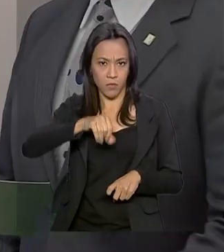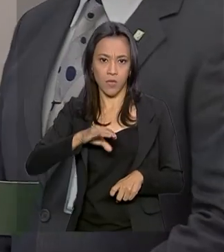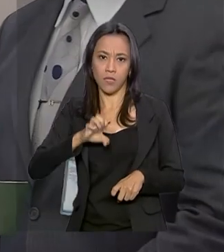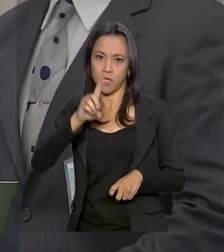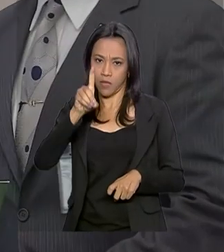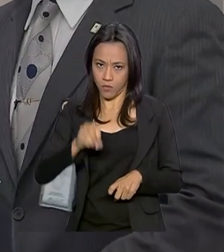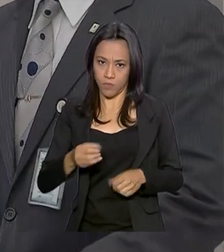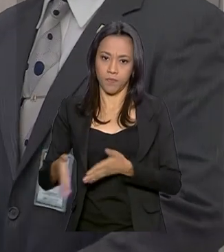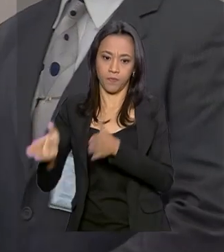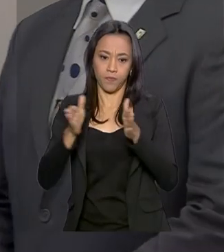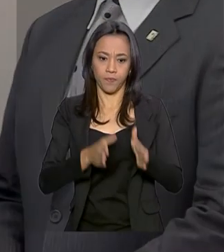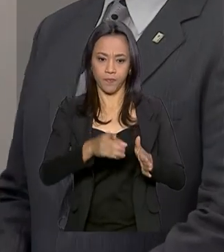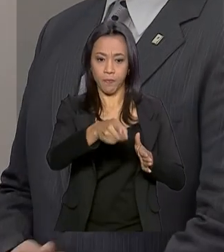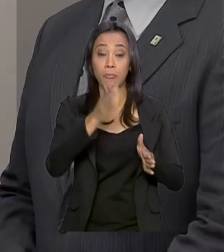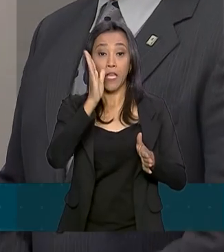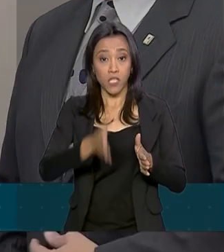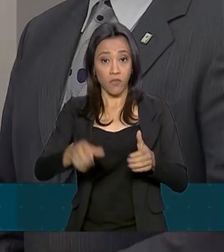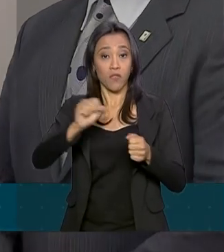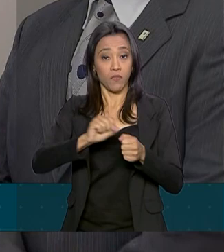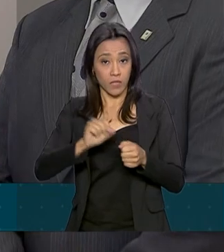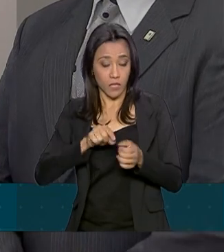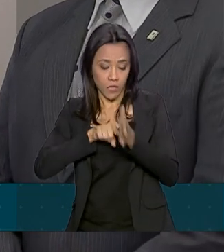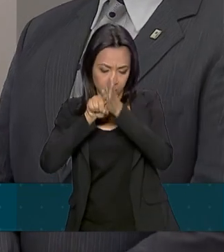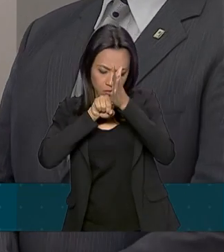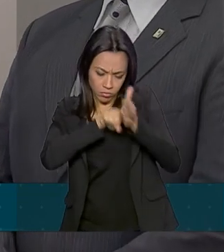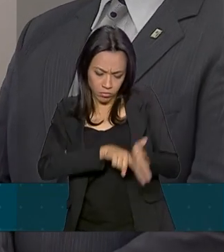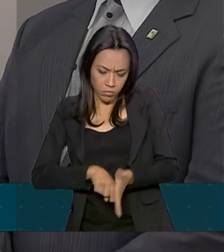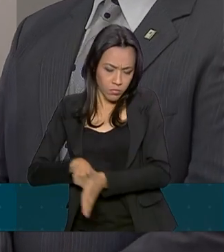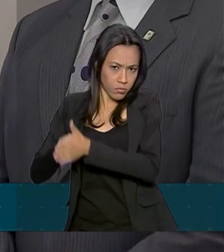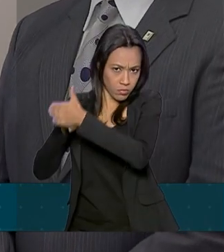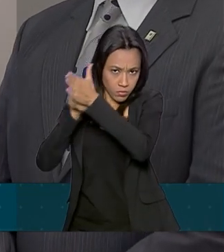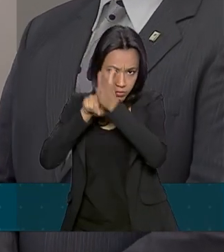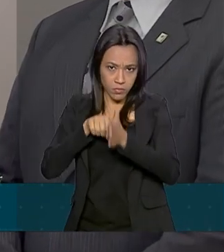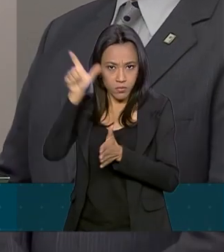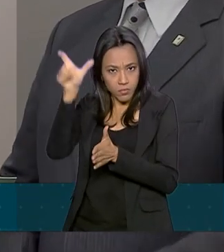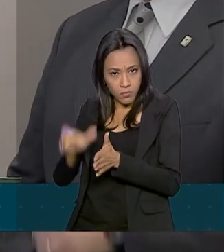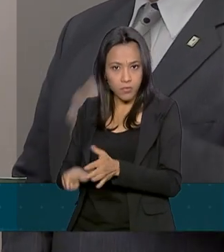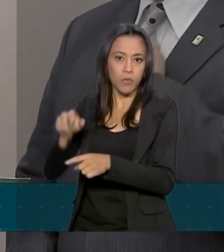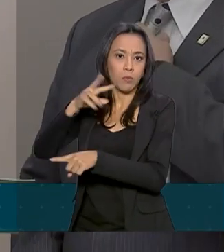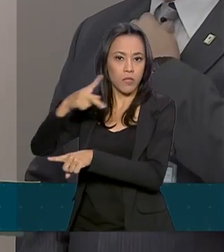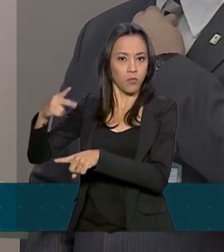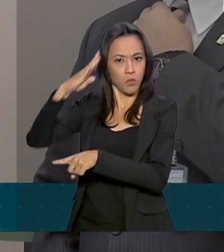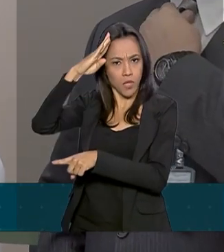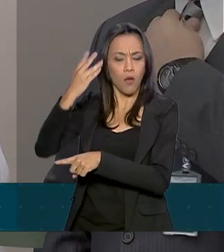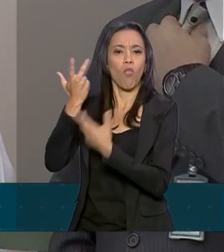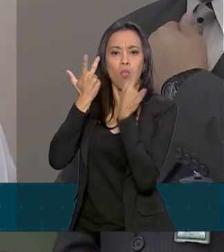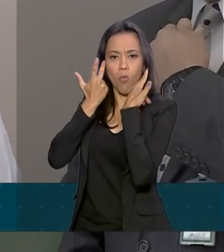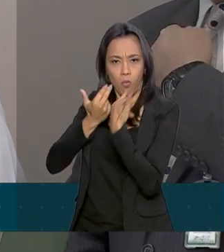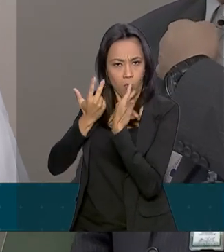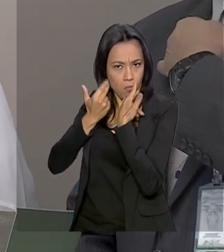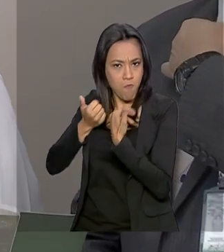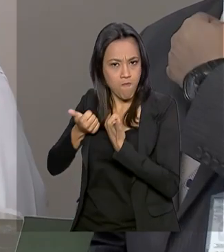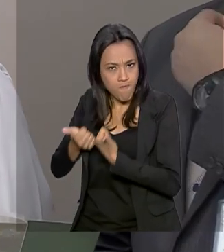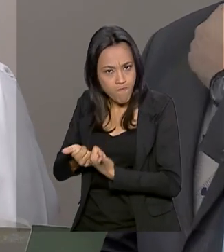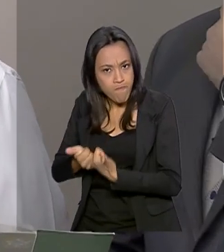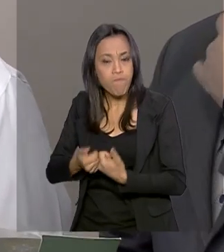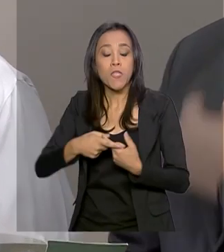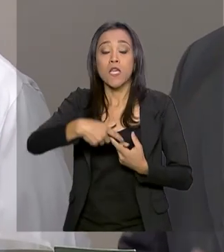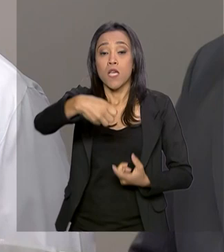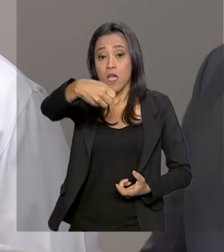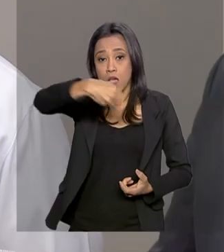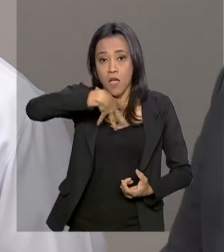dos exames laboratoriais que se verificaram normais foi feito um raio x do